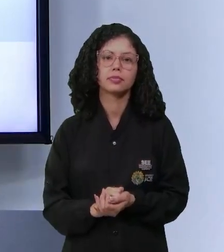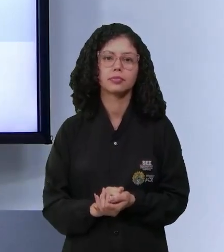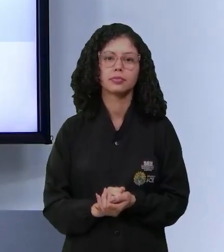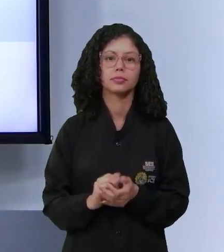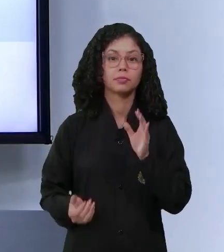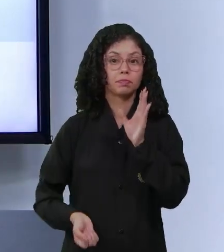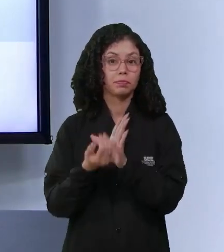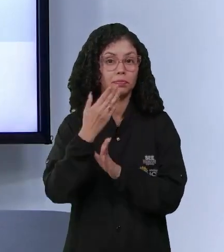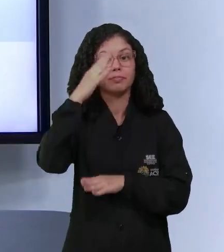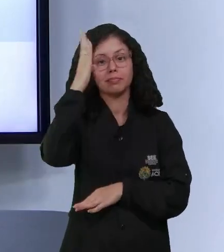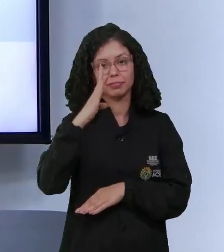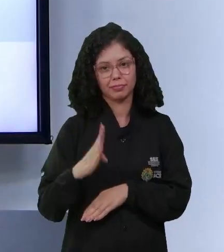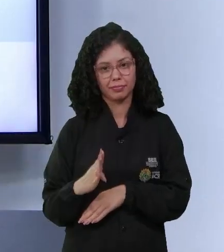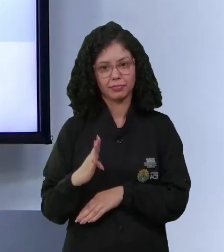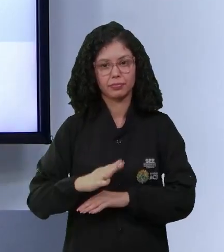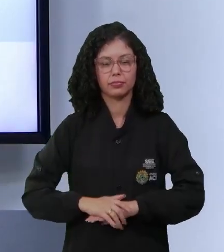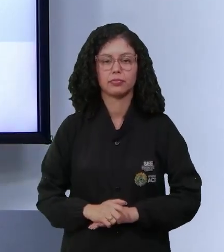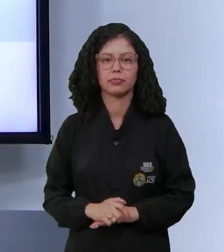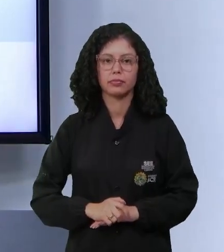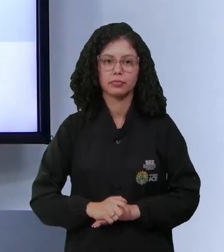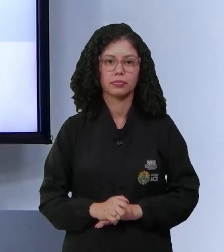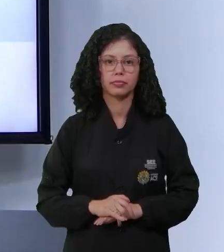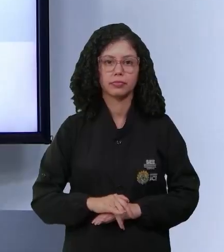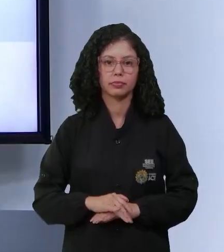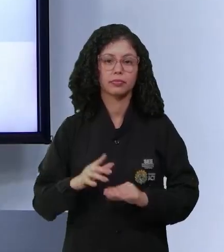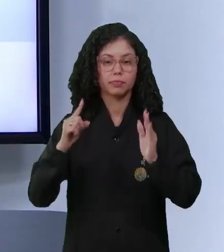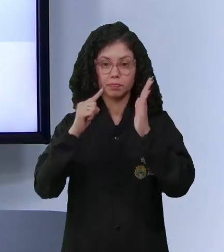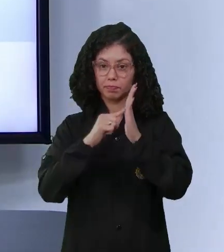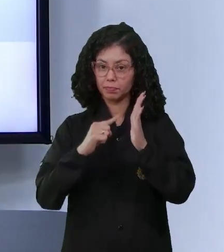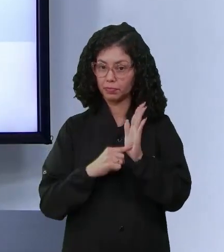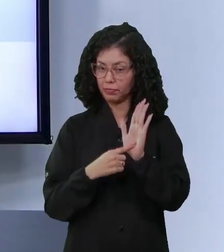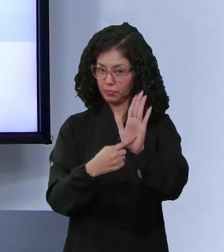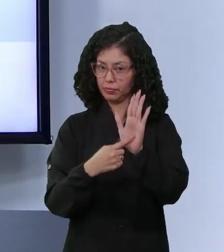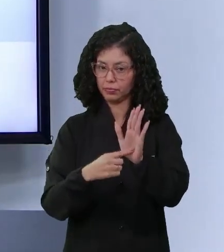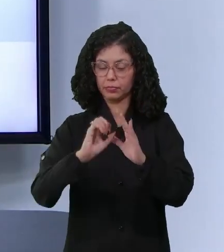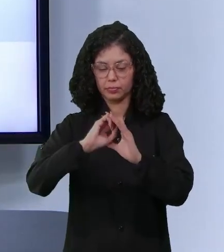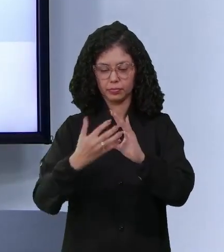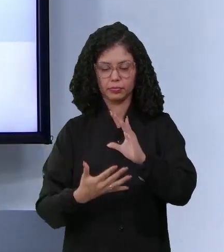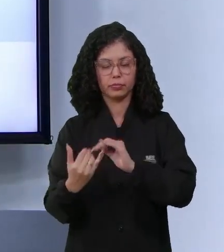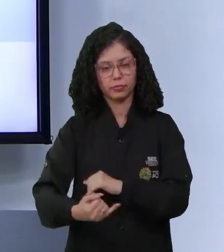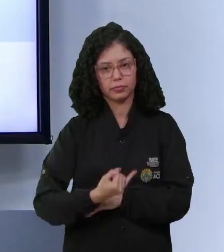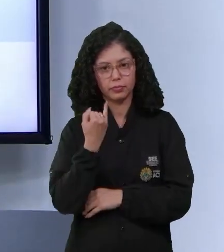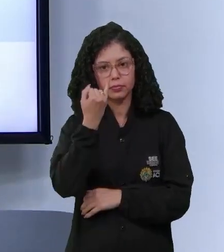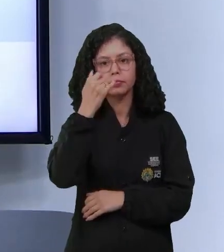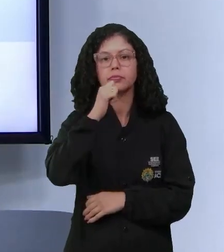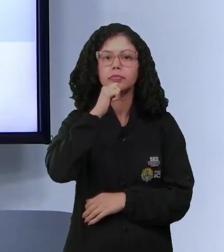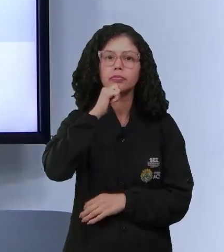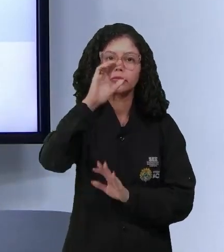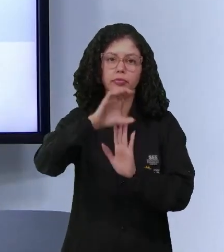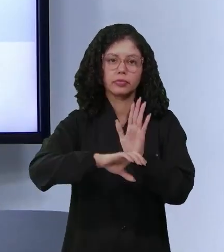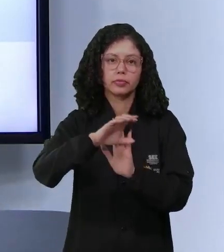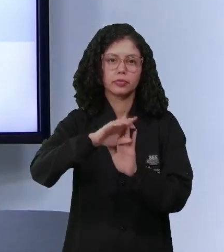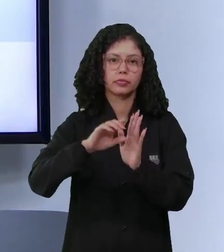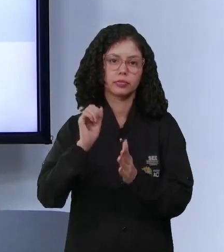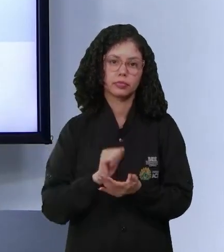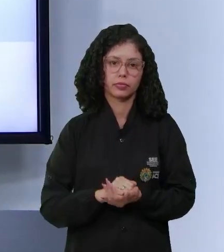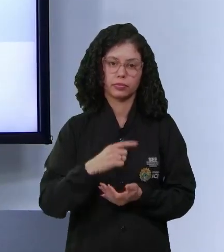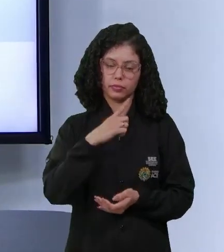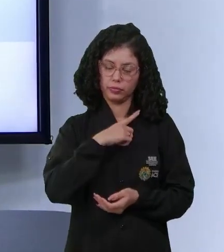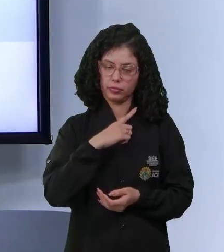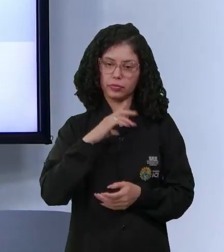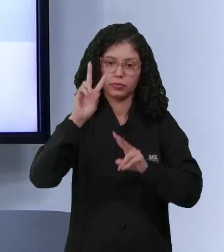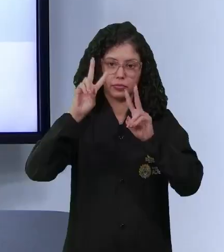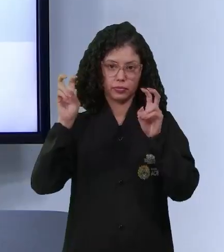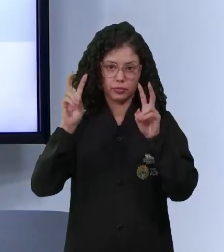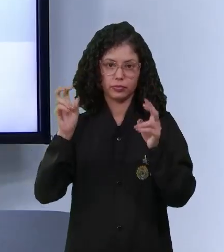formação do Estado brasileiro. Vamos apontar as principais características, os principais conceitos que norteiam esse